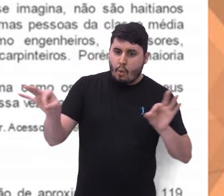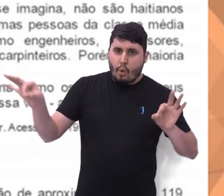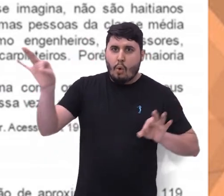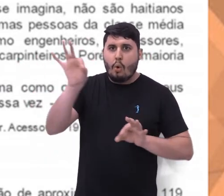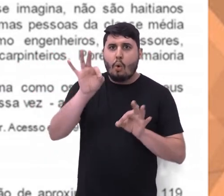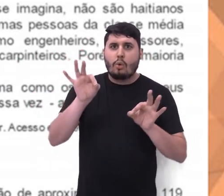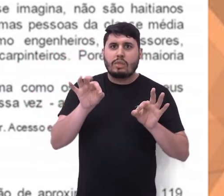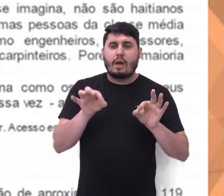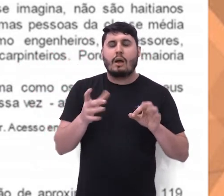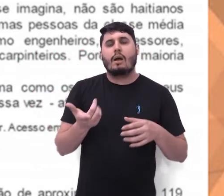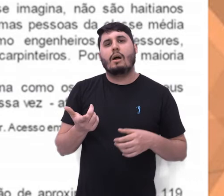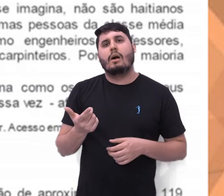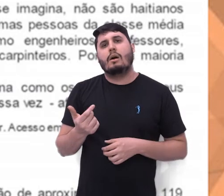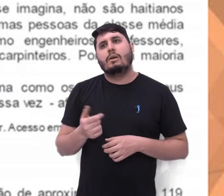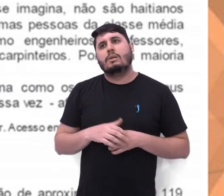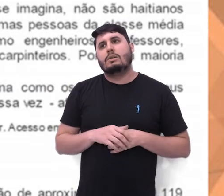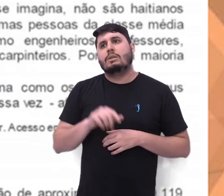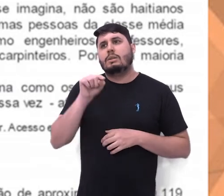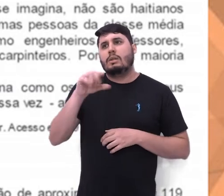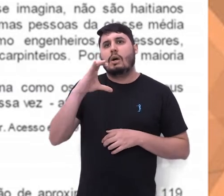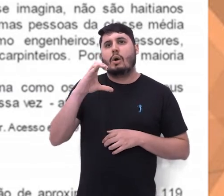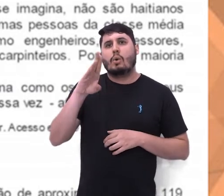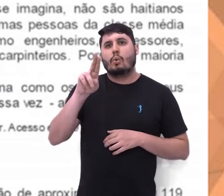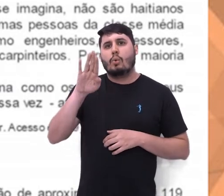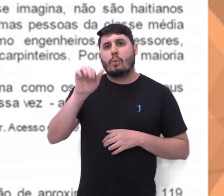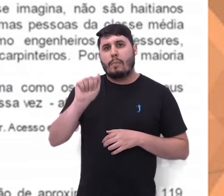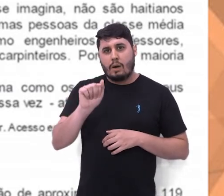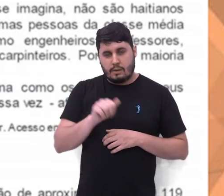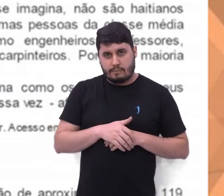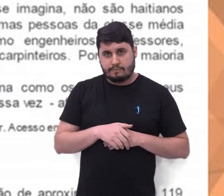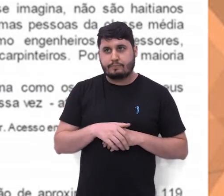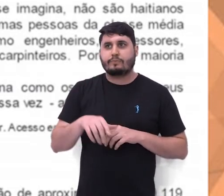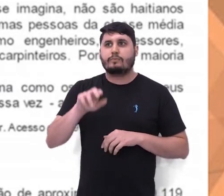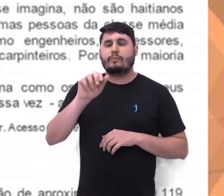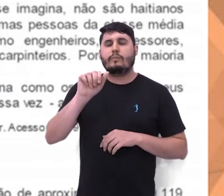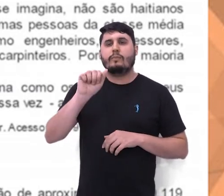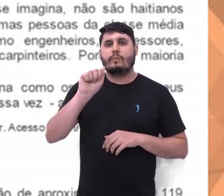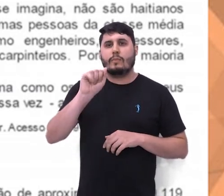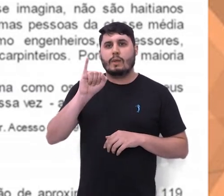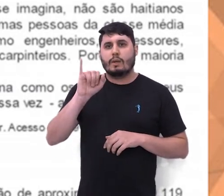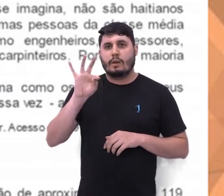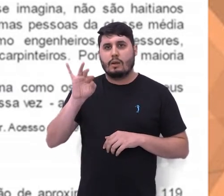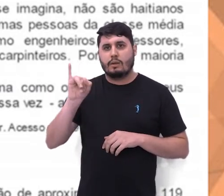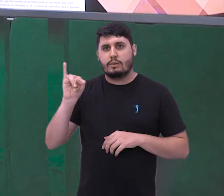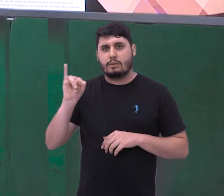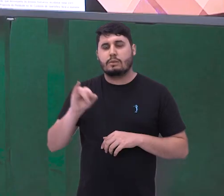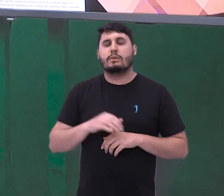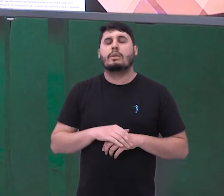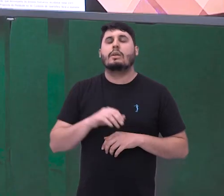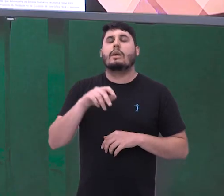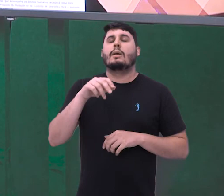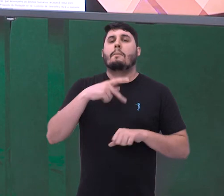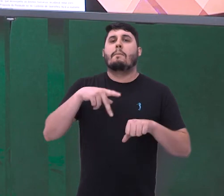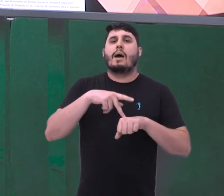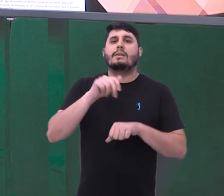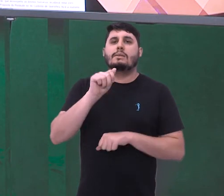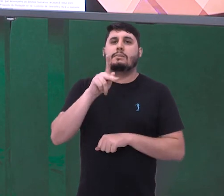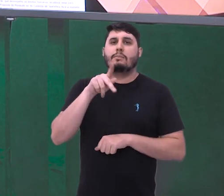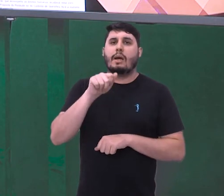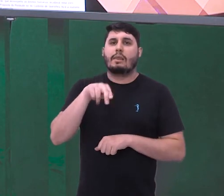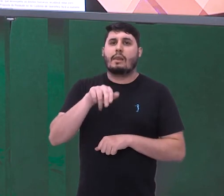imigração, certo? Aí Cuba, aqui, Porto Príncipe, Haiti,